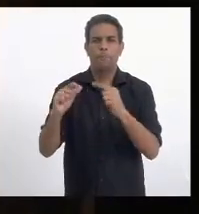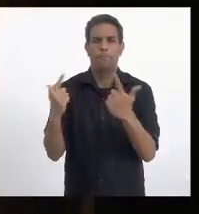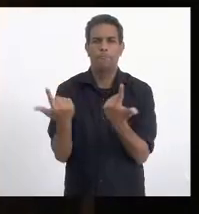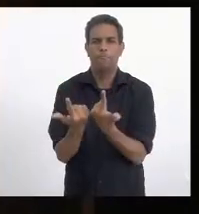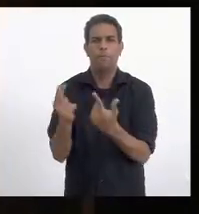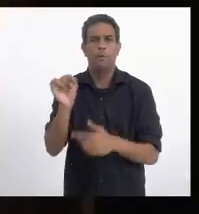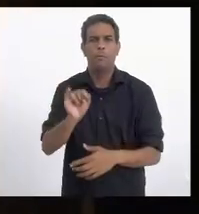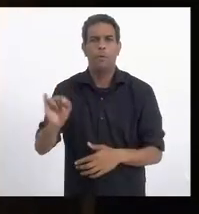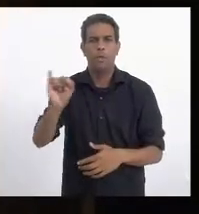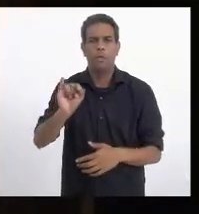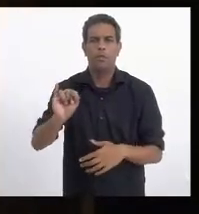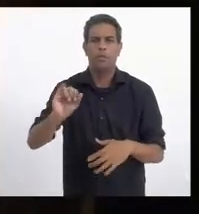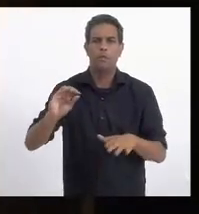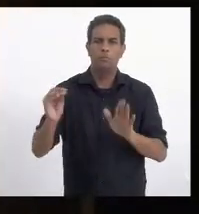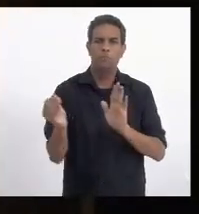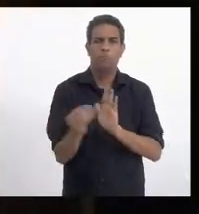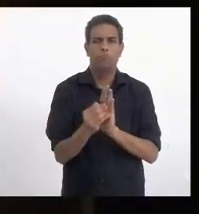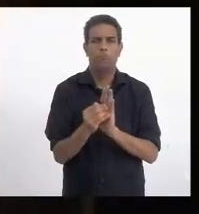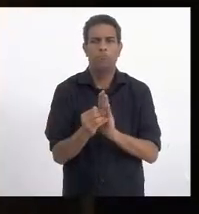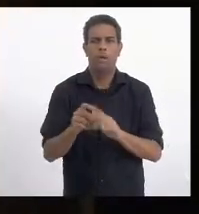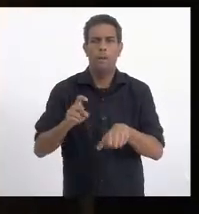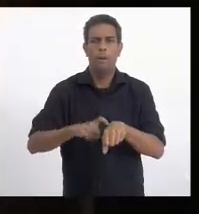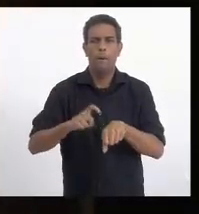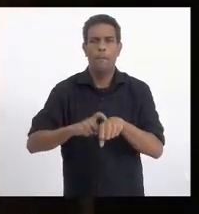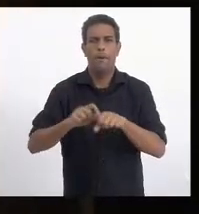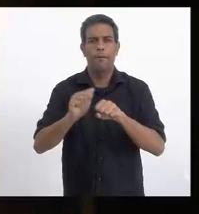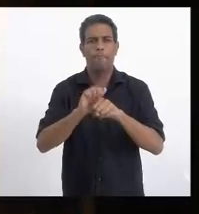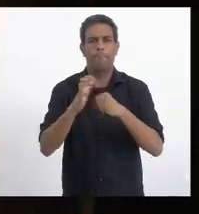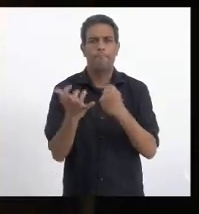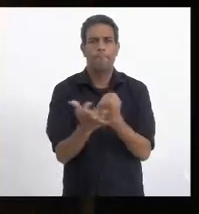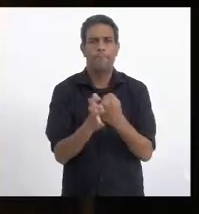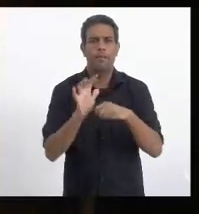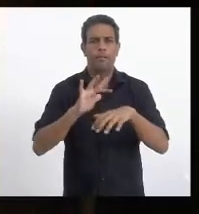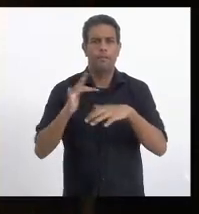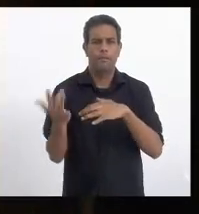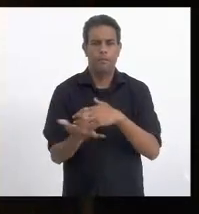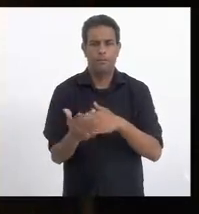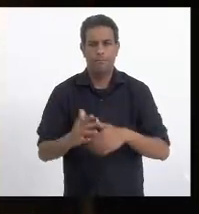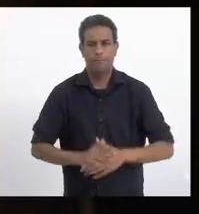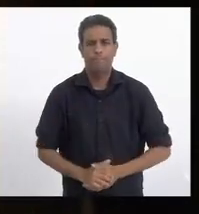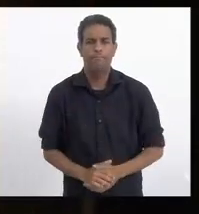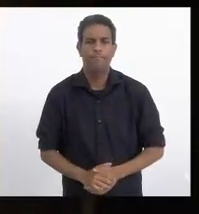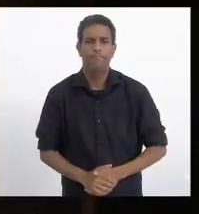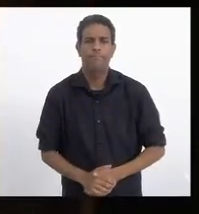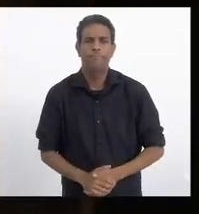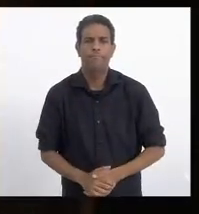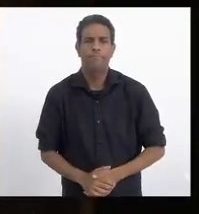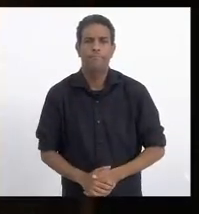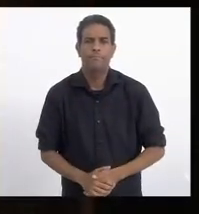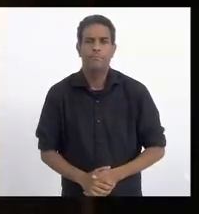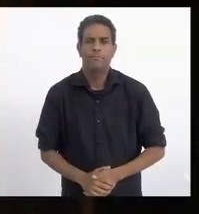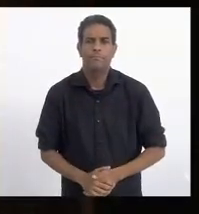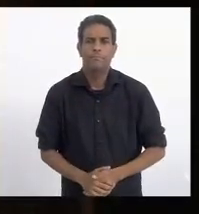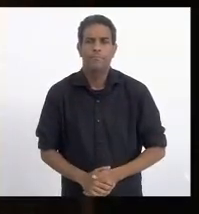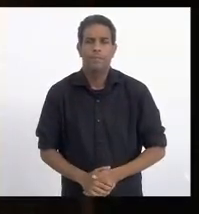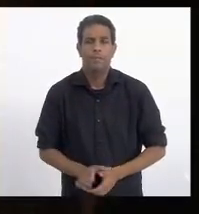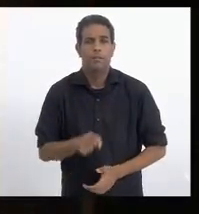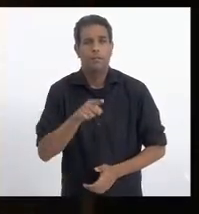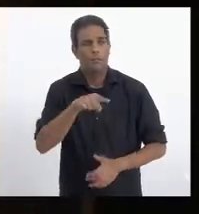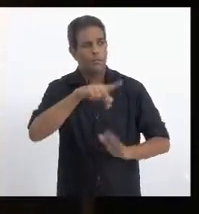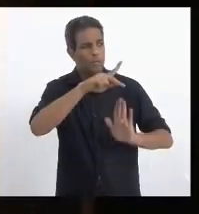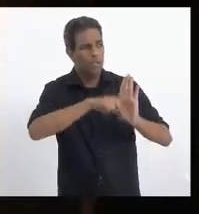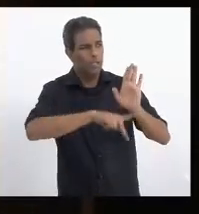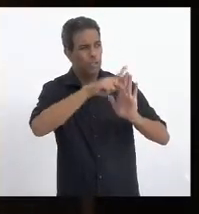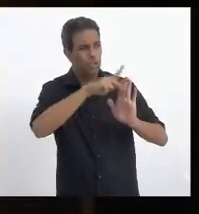isso é muito importante principalmente nessa época de pandemias de redes sociais vamos lá essa esse